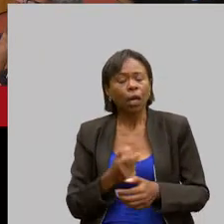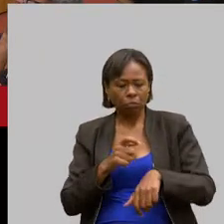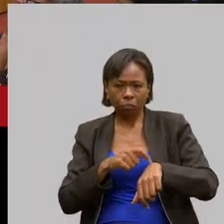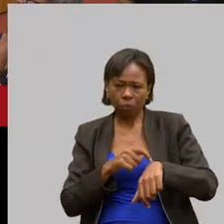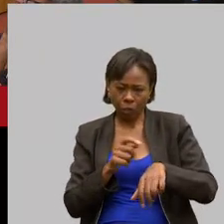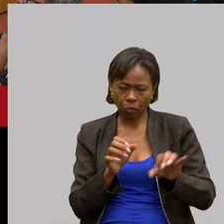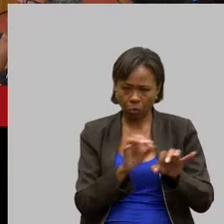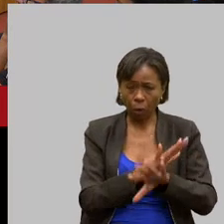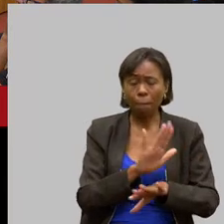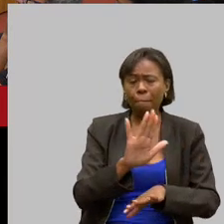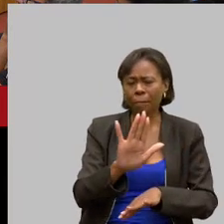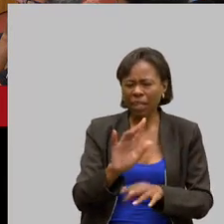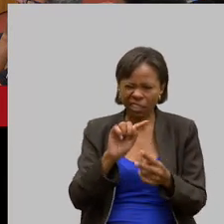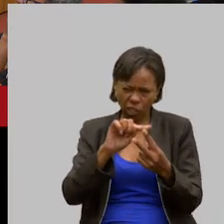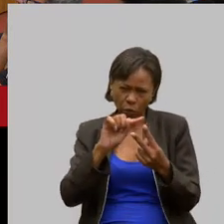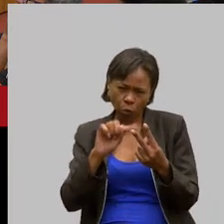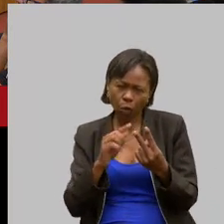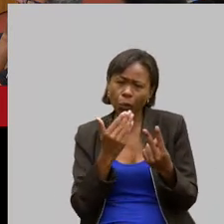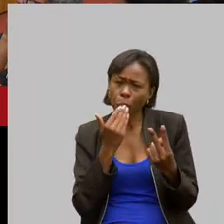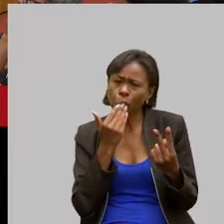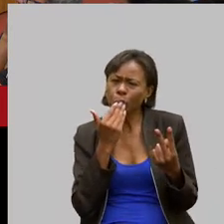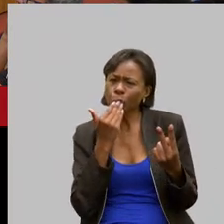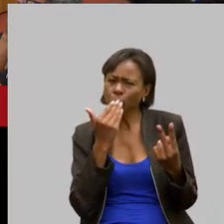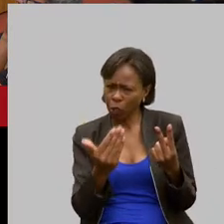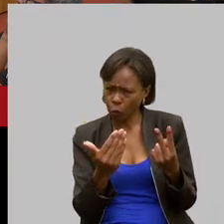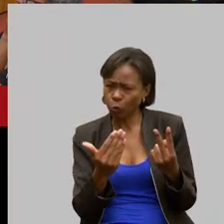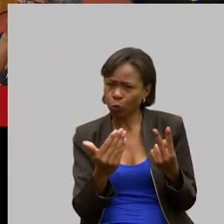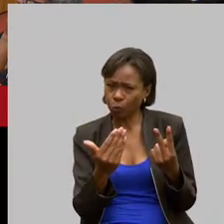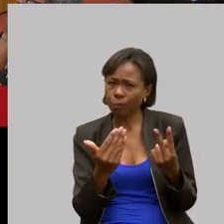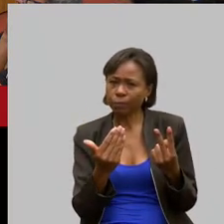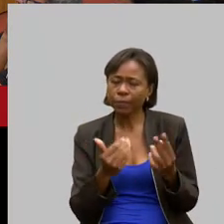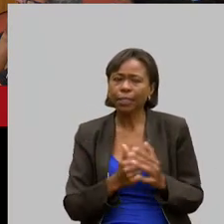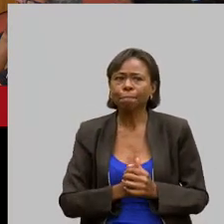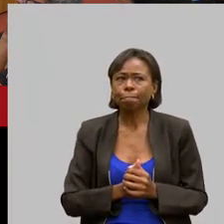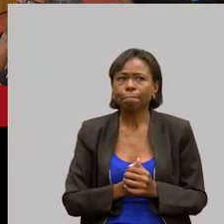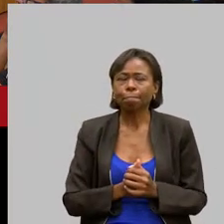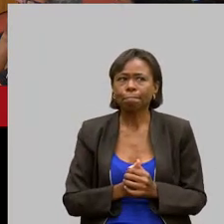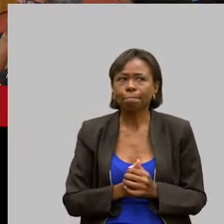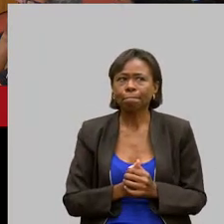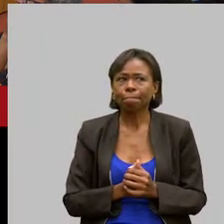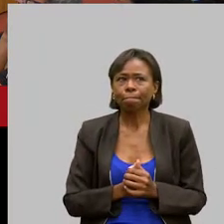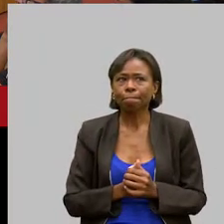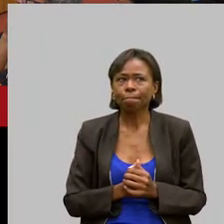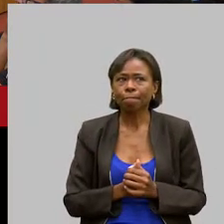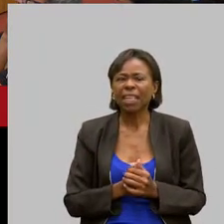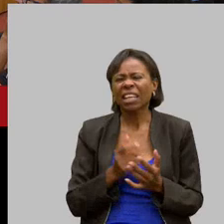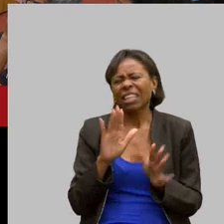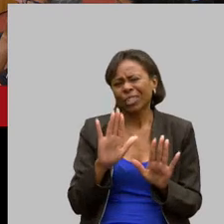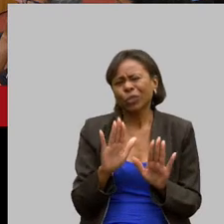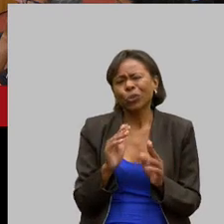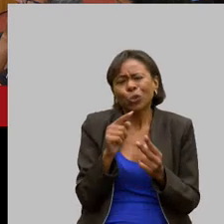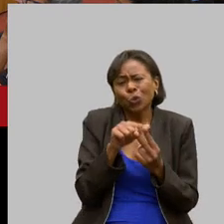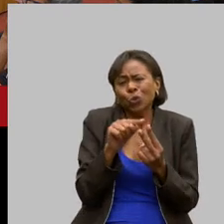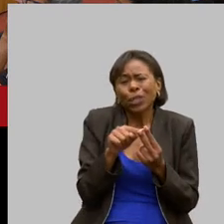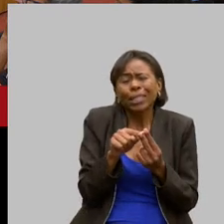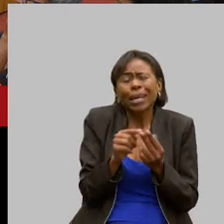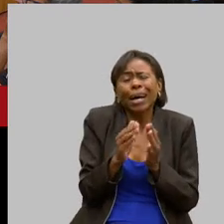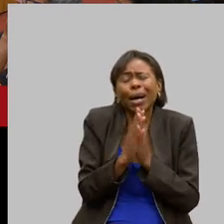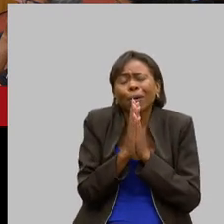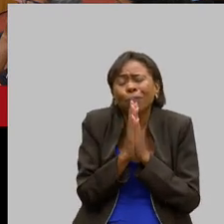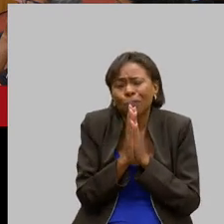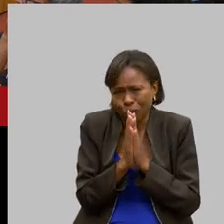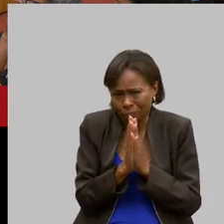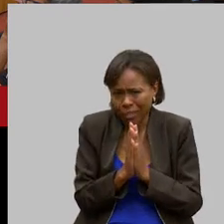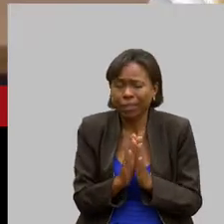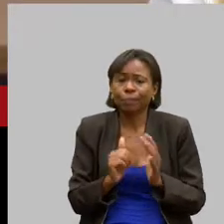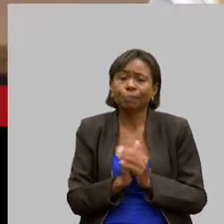du duas dois pedidos sabe do assim duas assim apelos não é nem pedido o primeiro